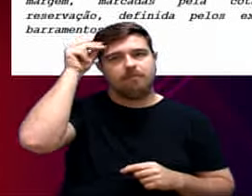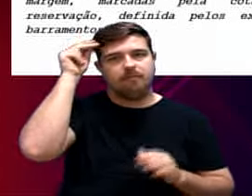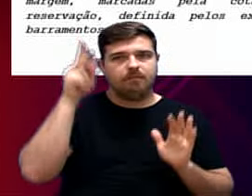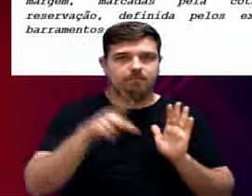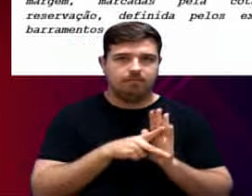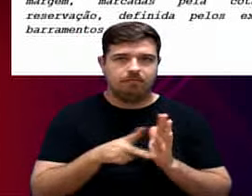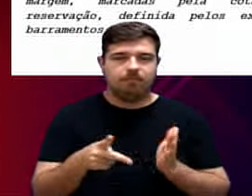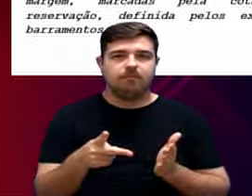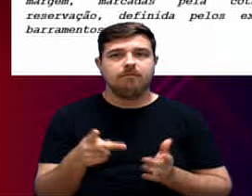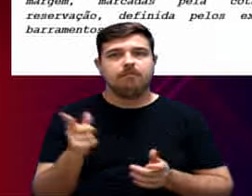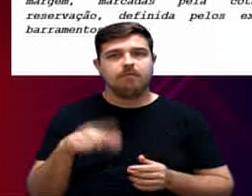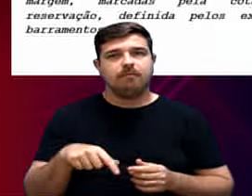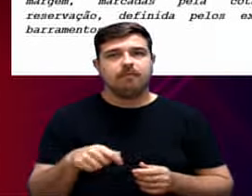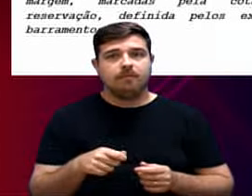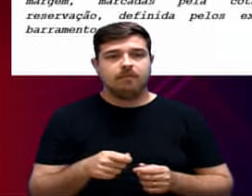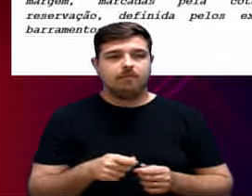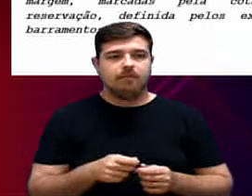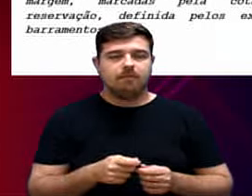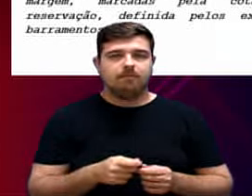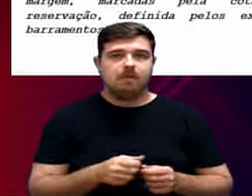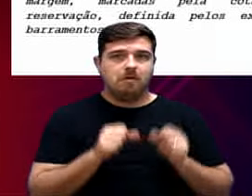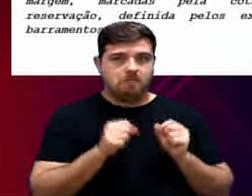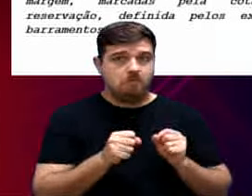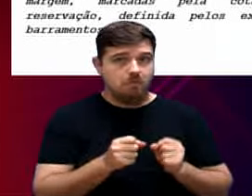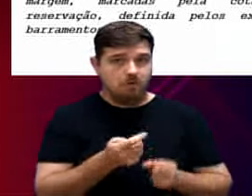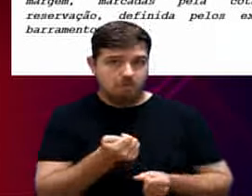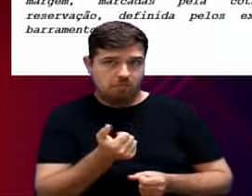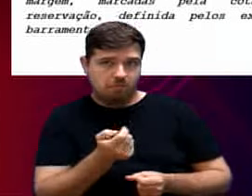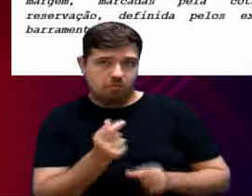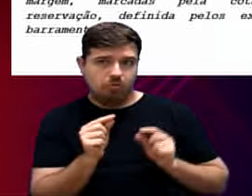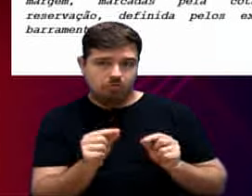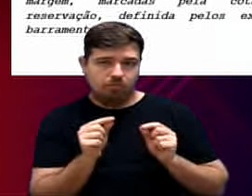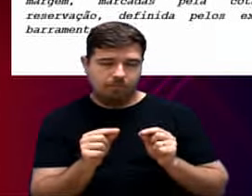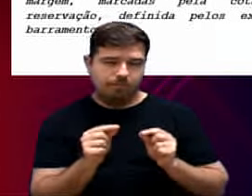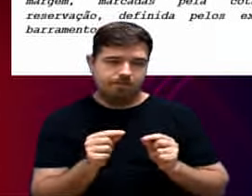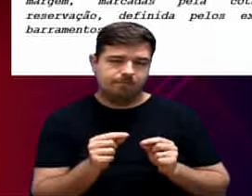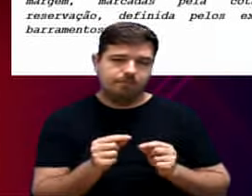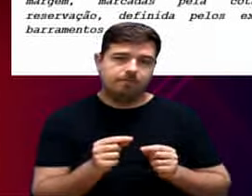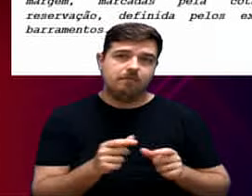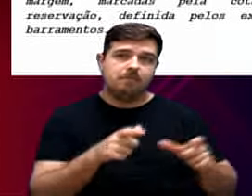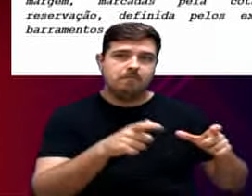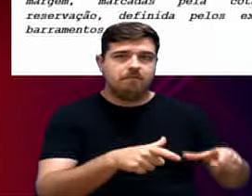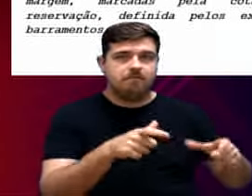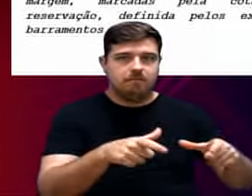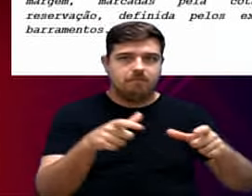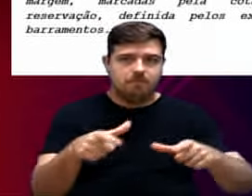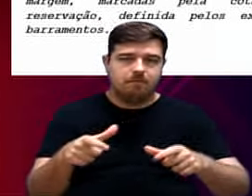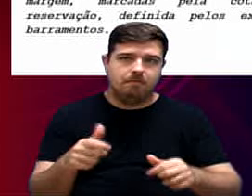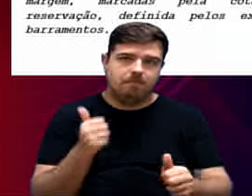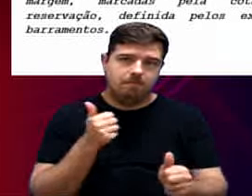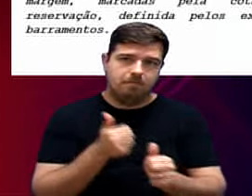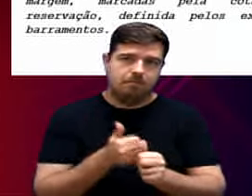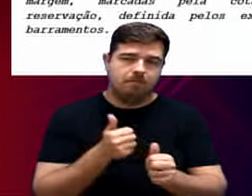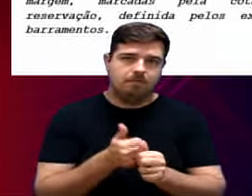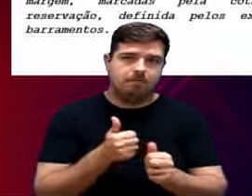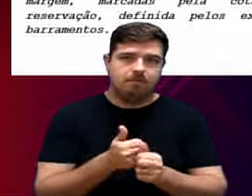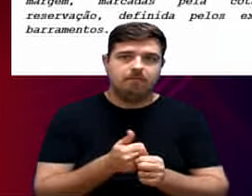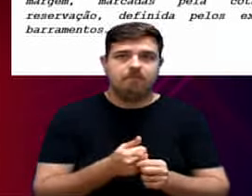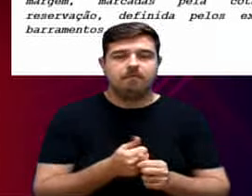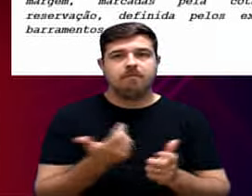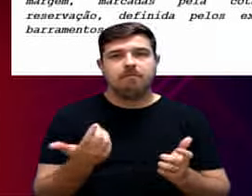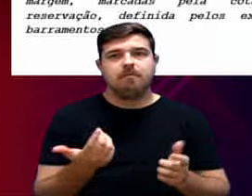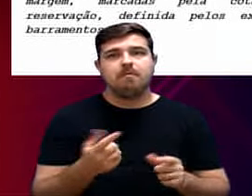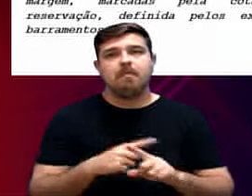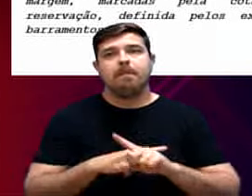e restringir a ocupação das áreas dezas e a não ser